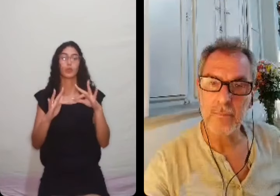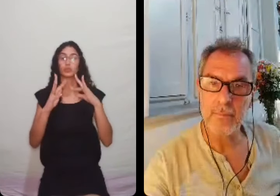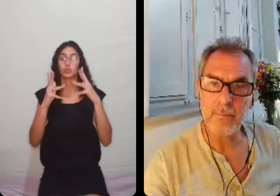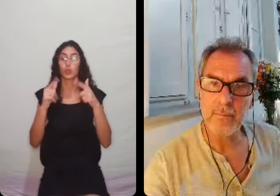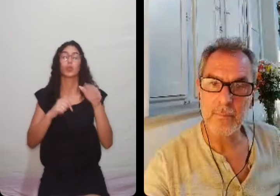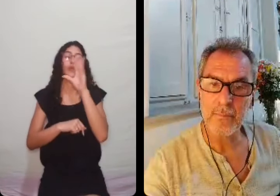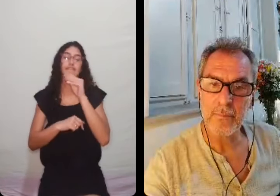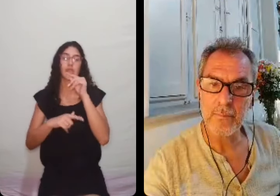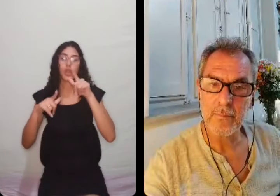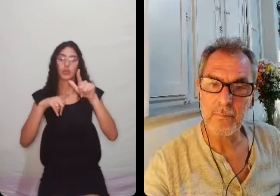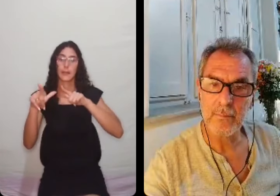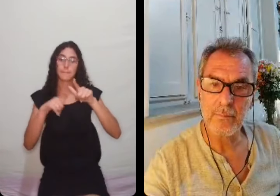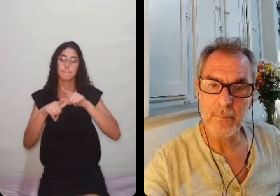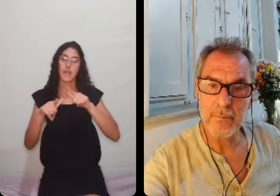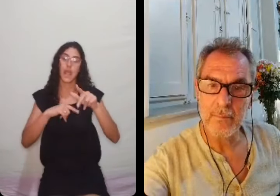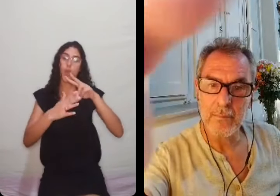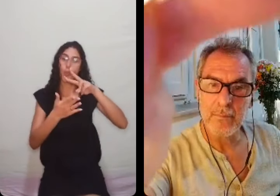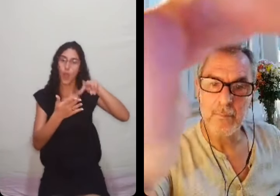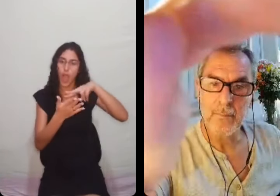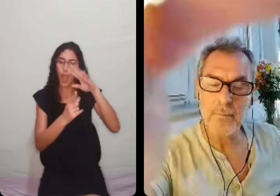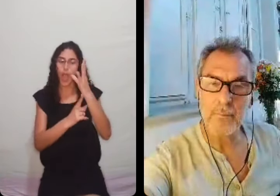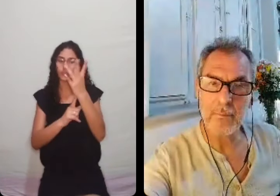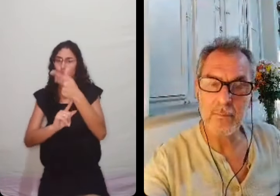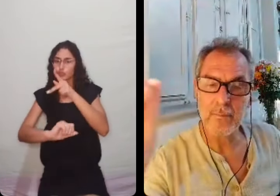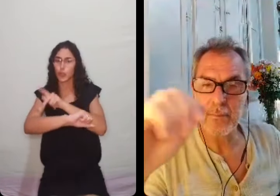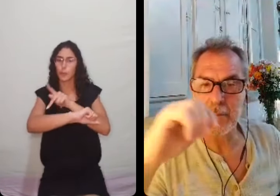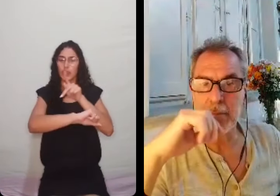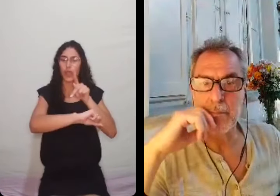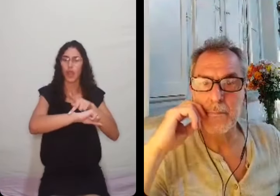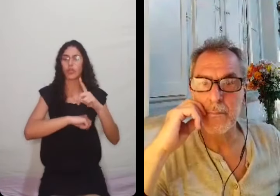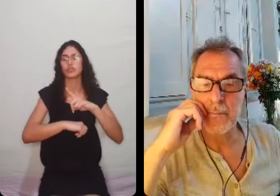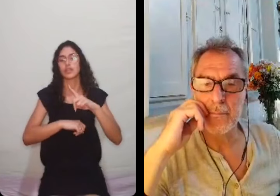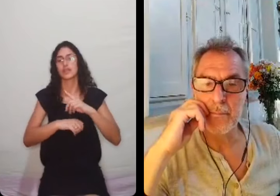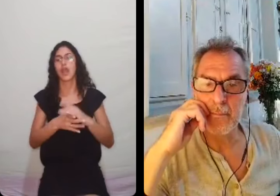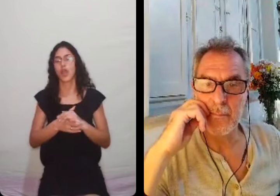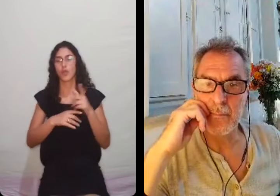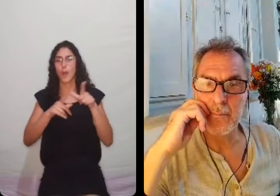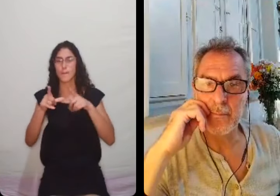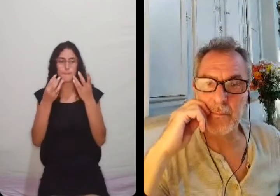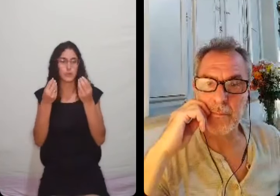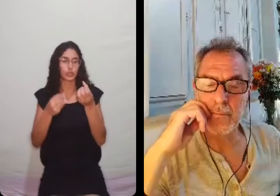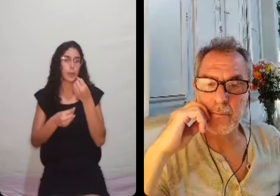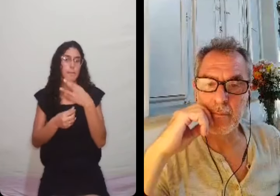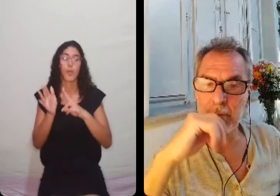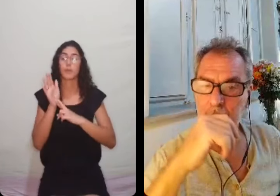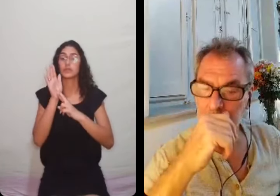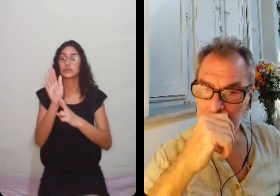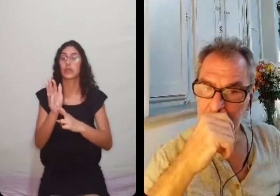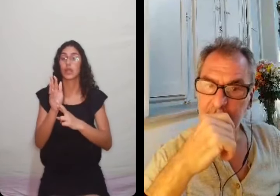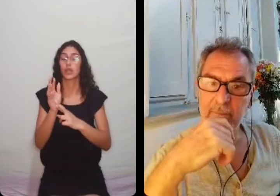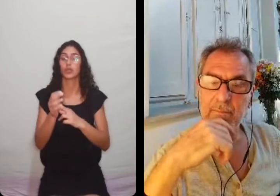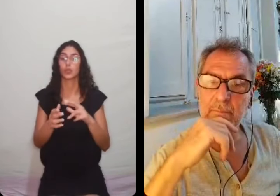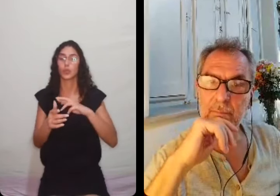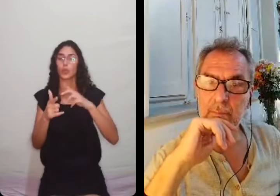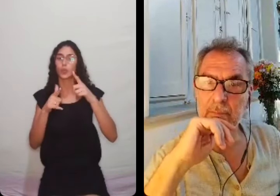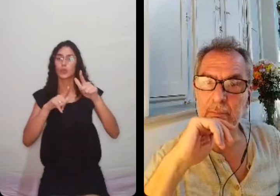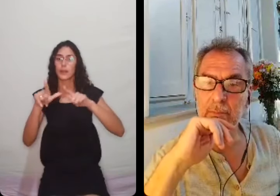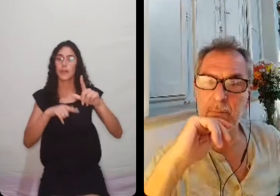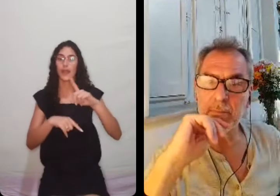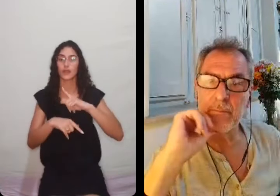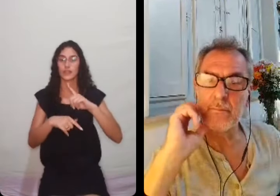artístico pedagógico. De uma maneira muito singular. Trazendo e revelando esse trabalho do Klaus. E do Rainer Keller